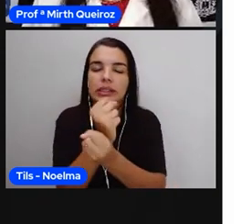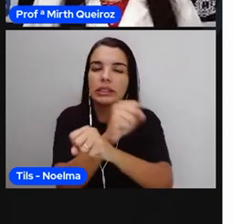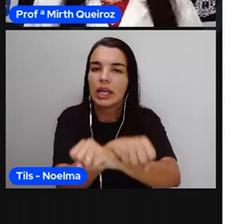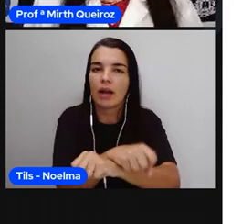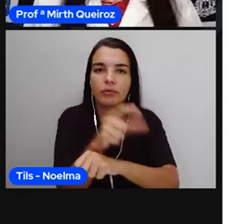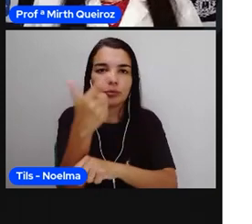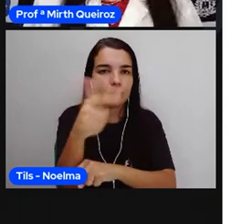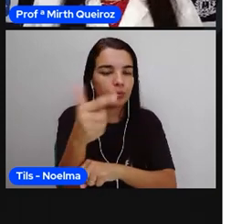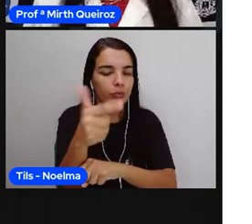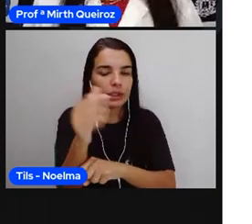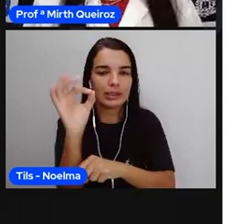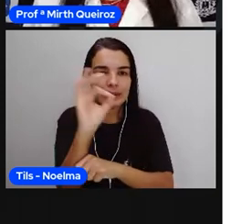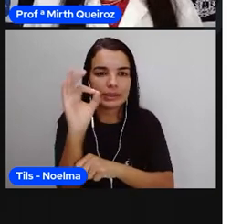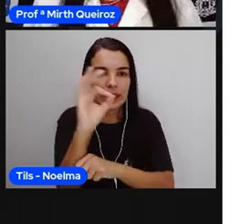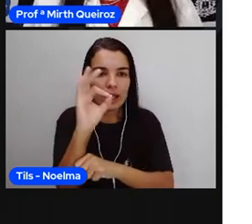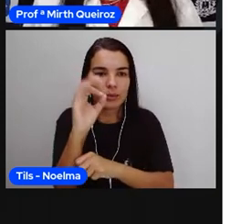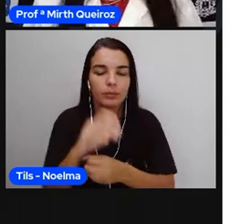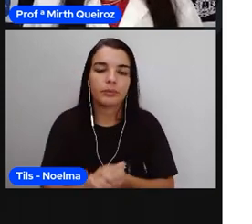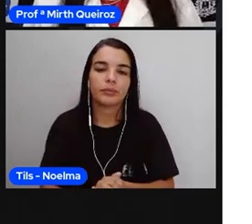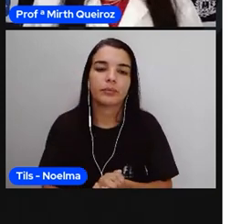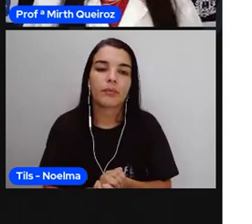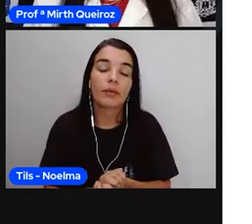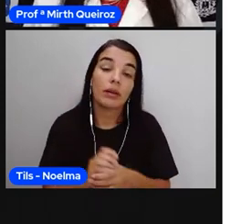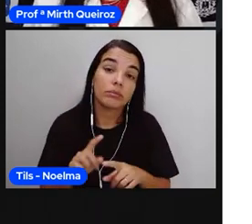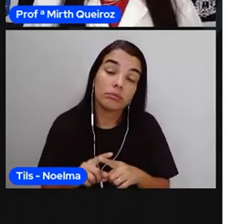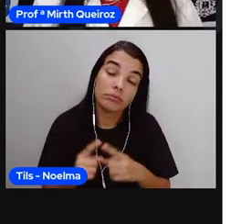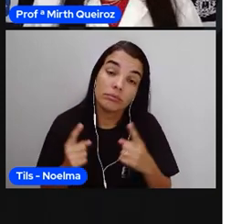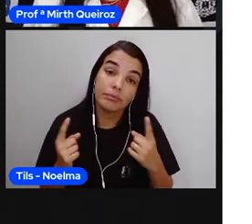os escravos, né? Então,